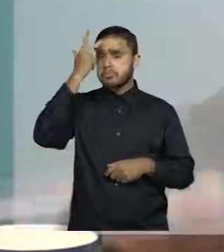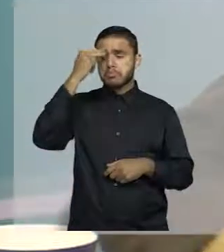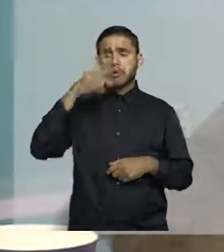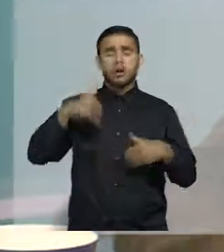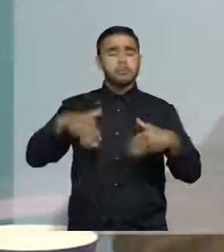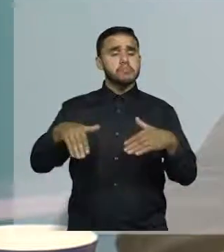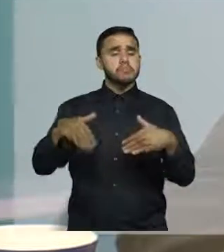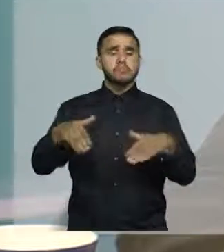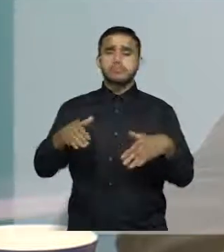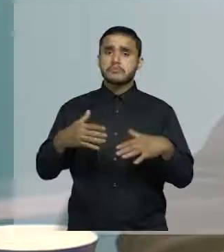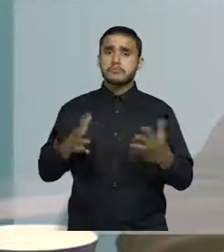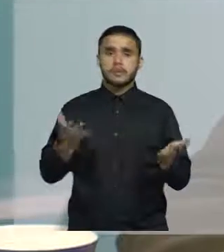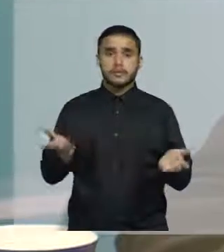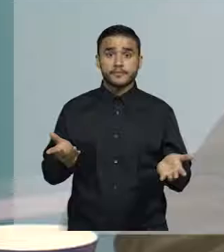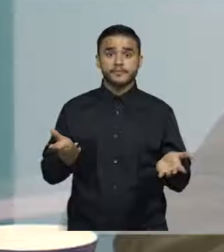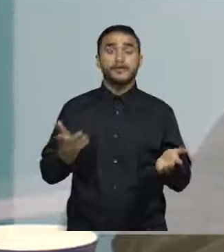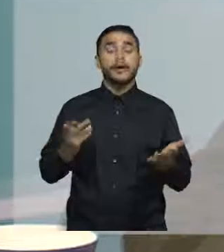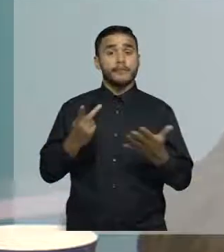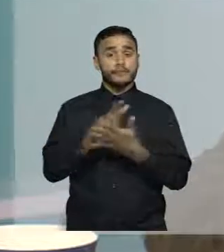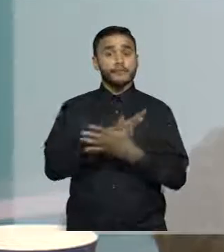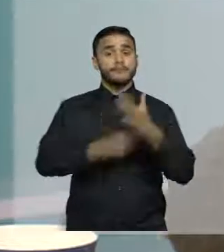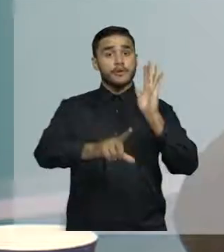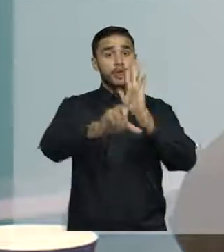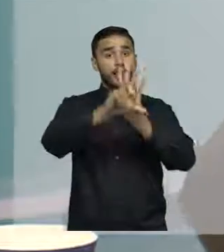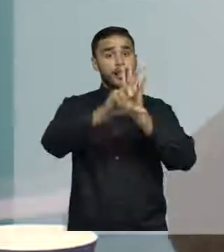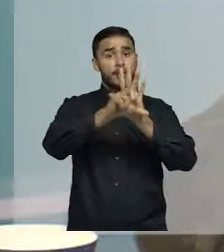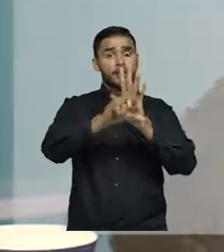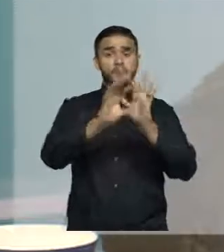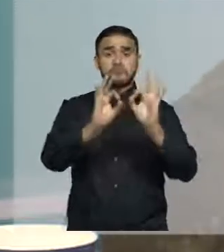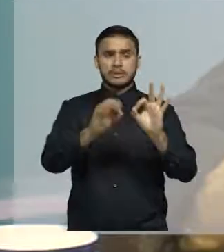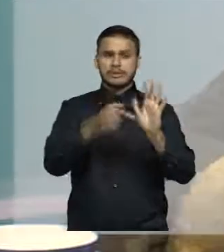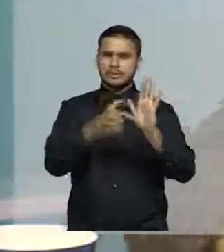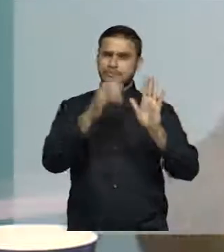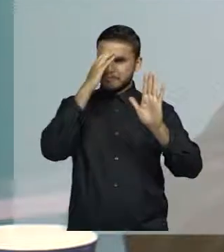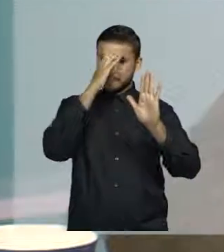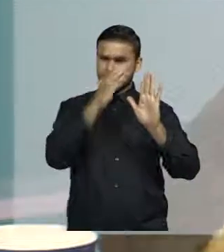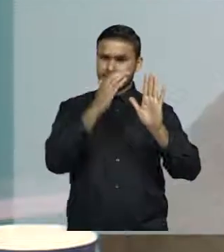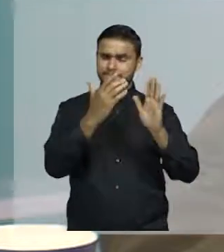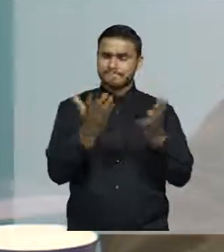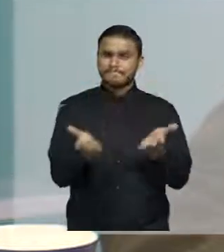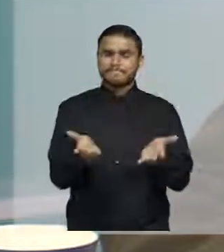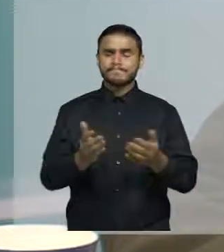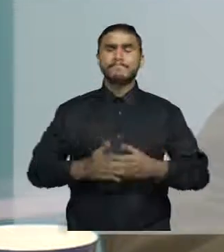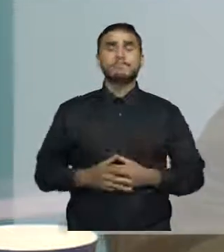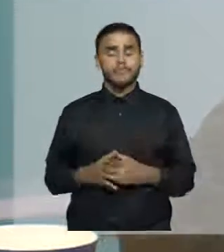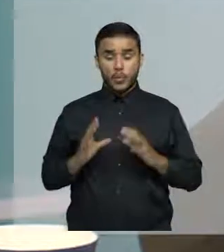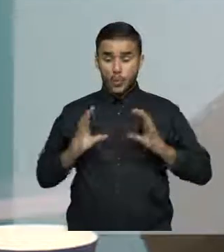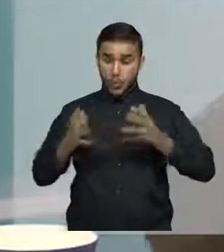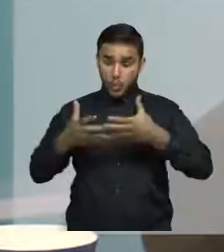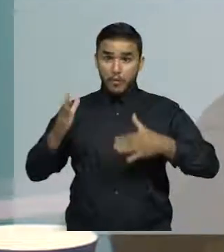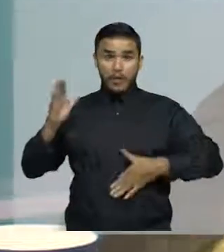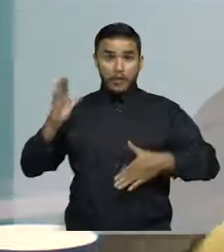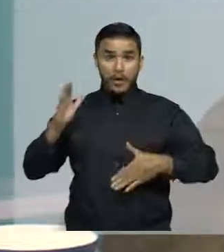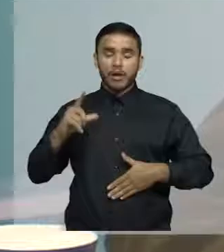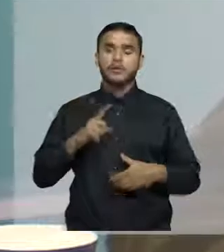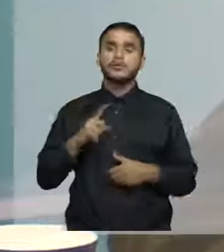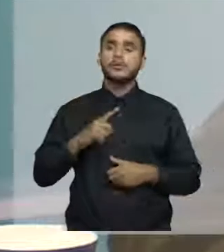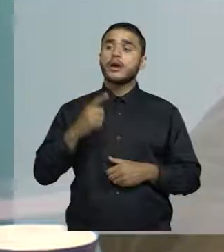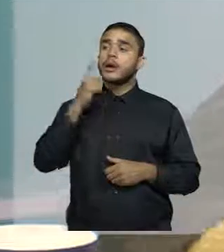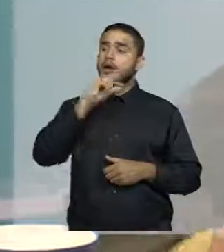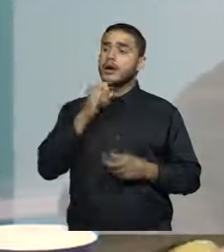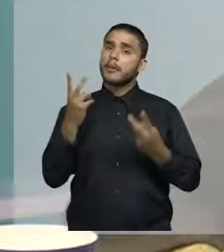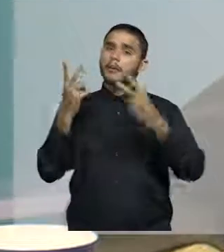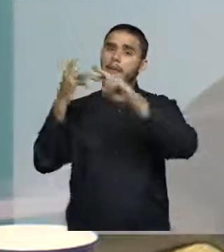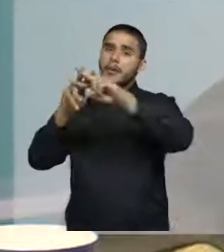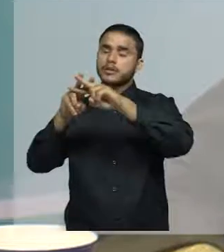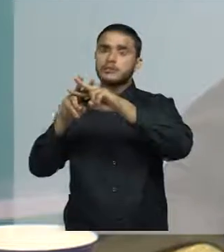eu digo que a legislação prejudica? Porque se estabeleceram essas facções entre os que estão presos